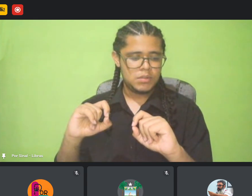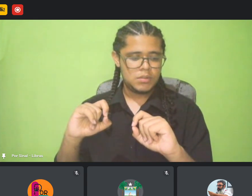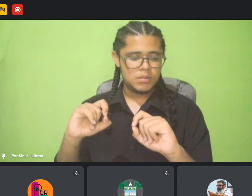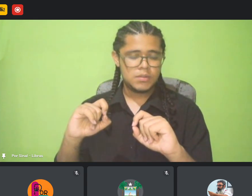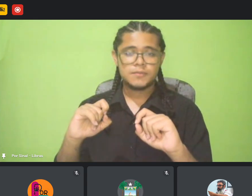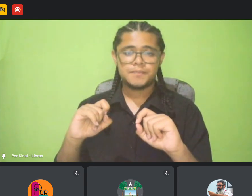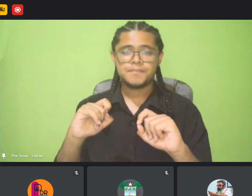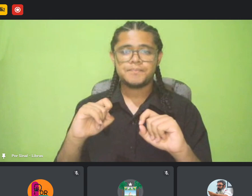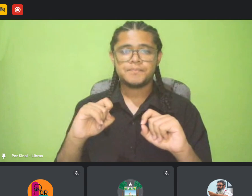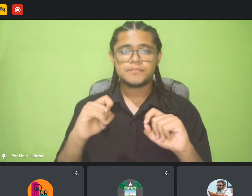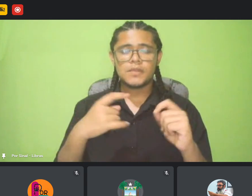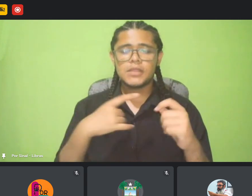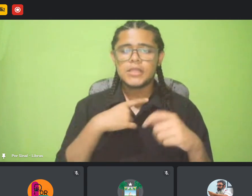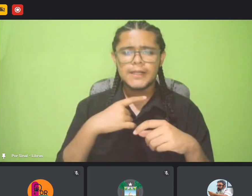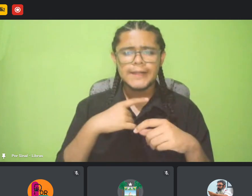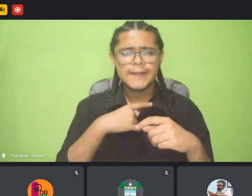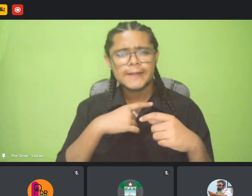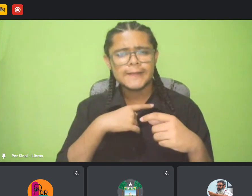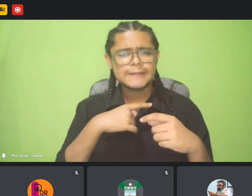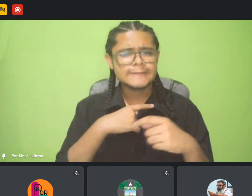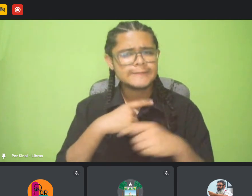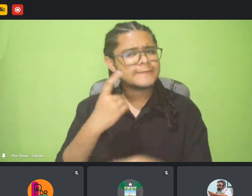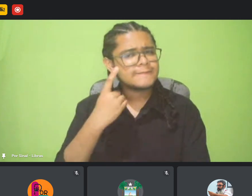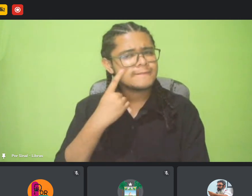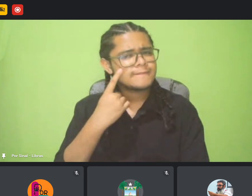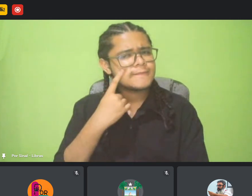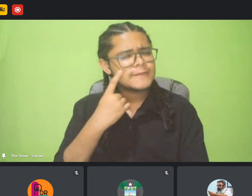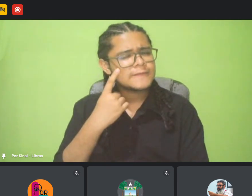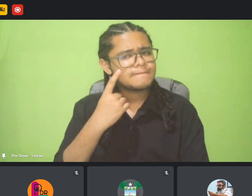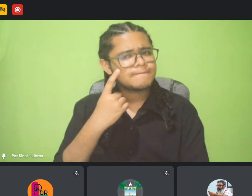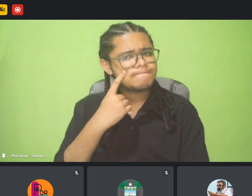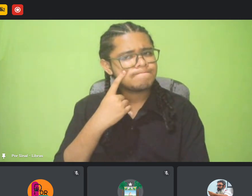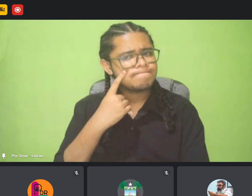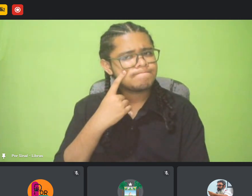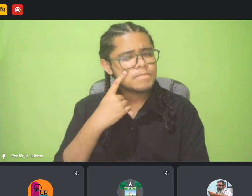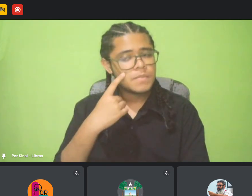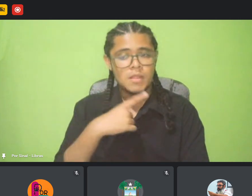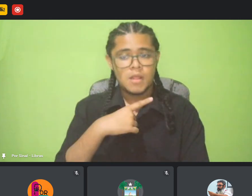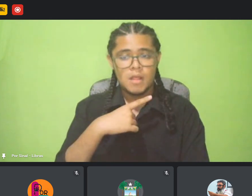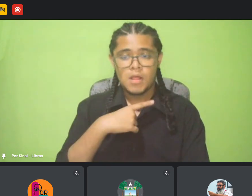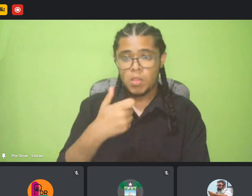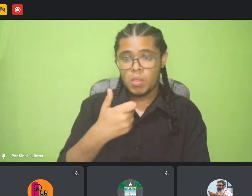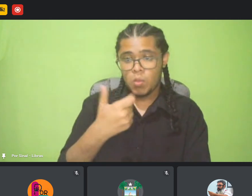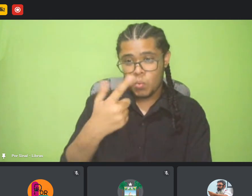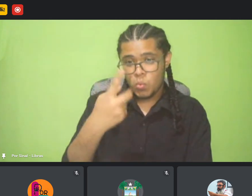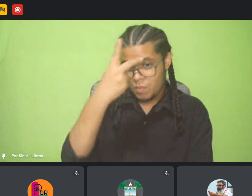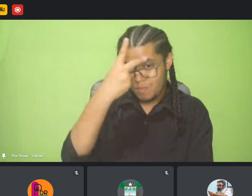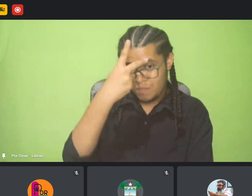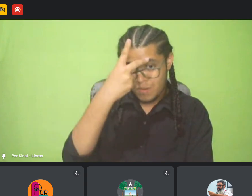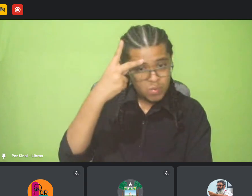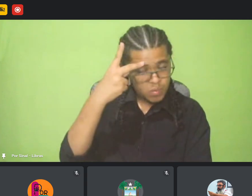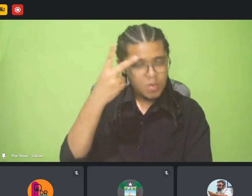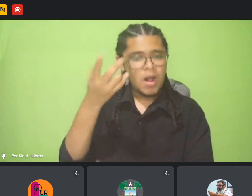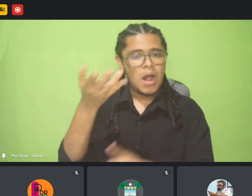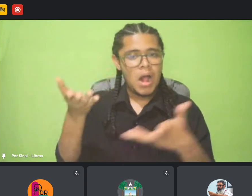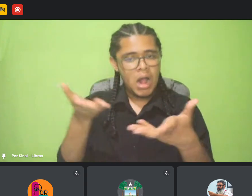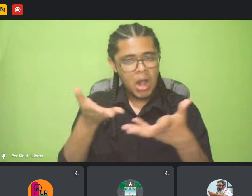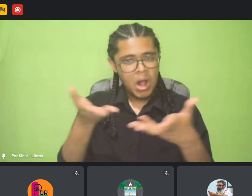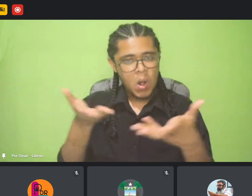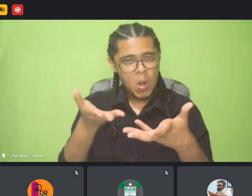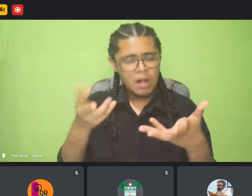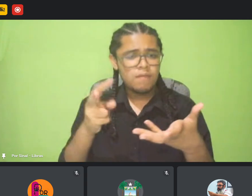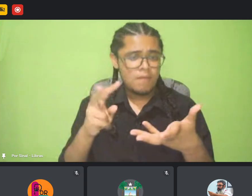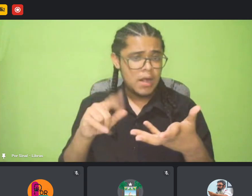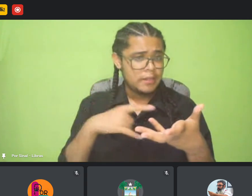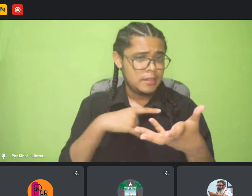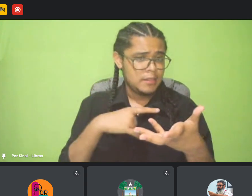deixa eu ver, temos 12 pessoas no momento, acredito que vamos, vamos ter mais, mas